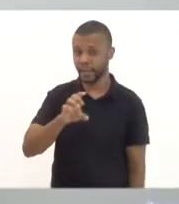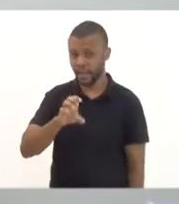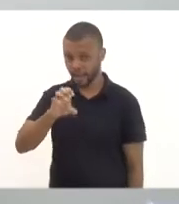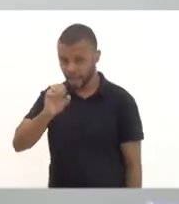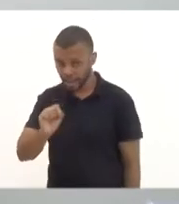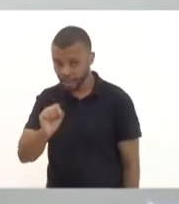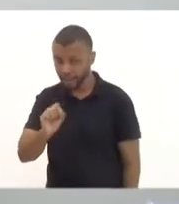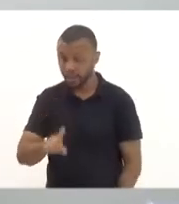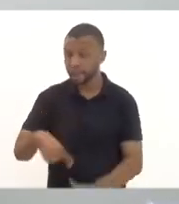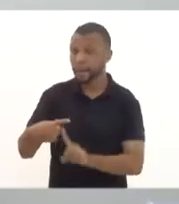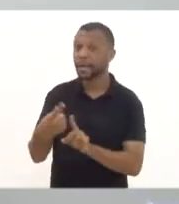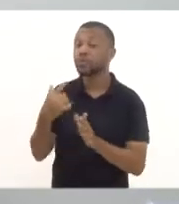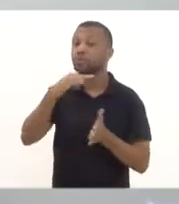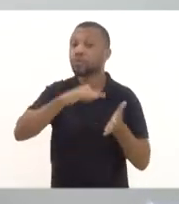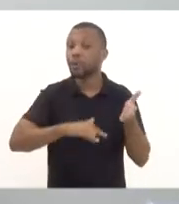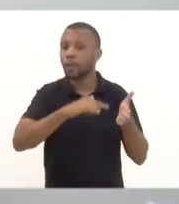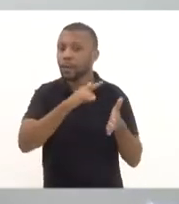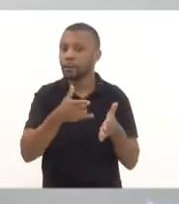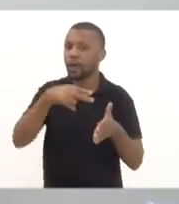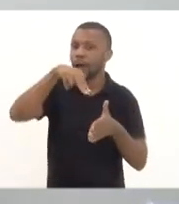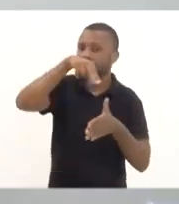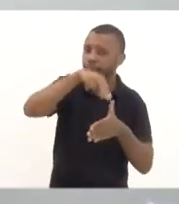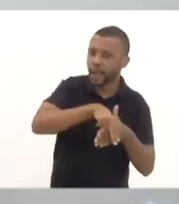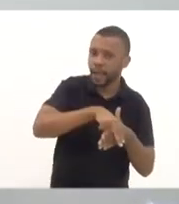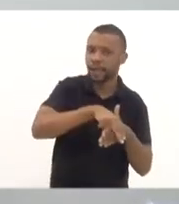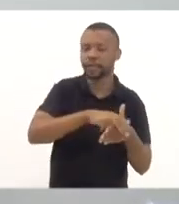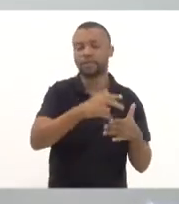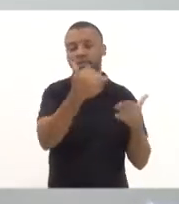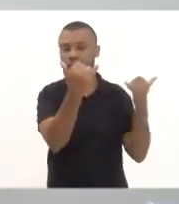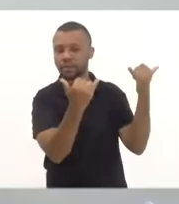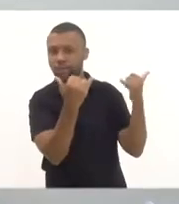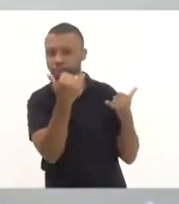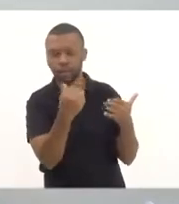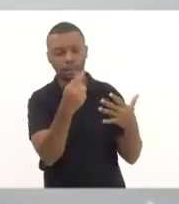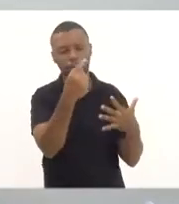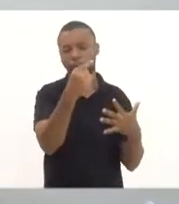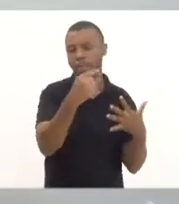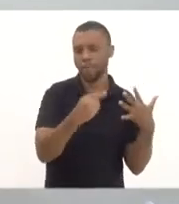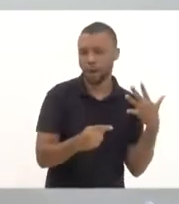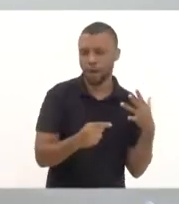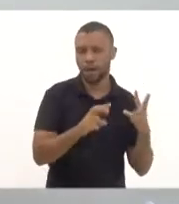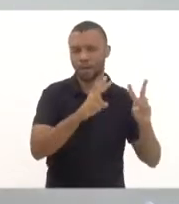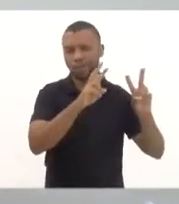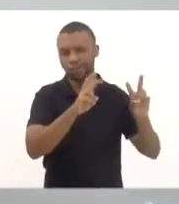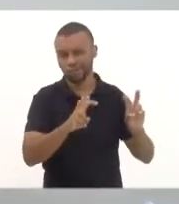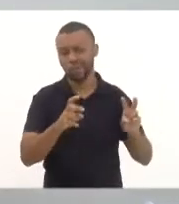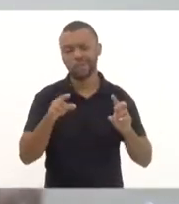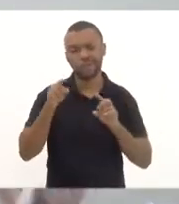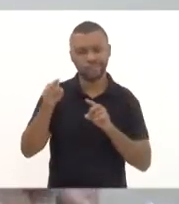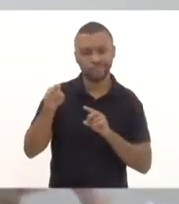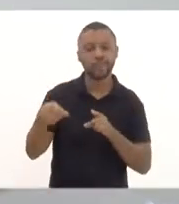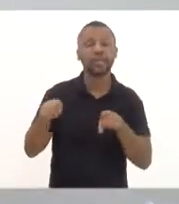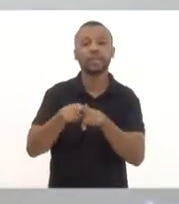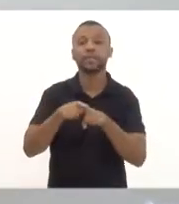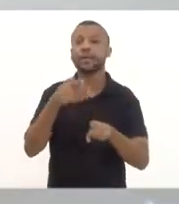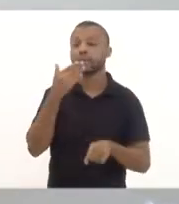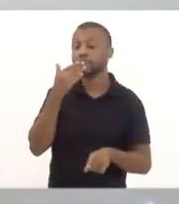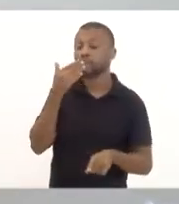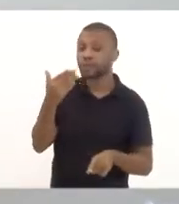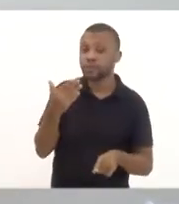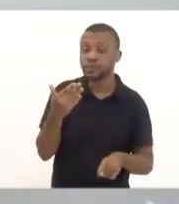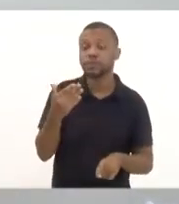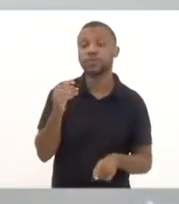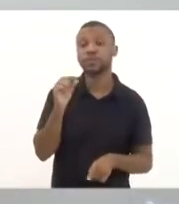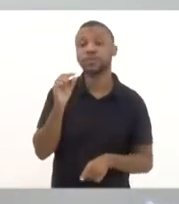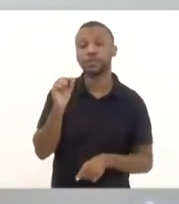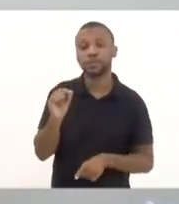zanex contém todas as informações sobre as finalidades do emprego solicitar também que